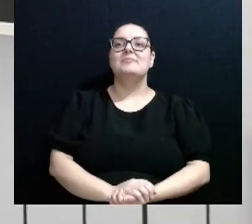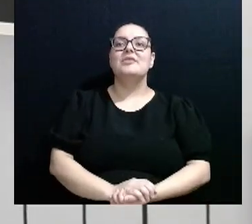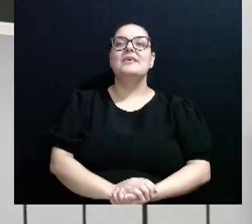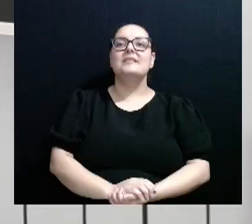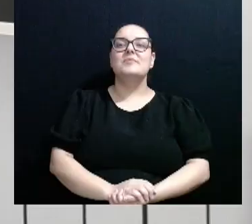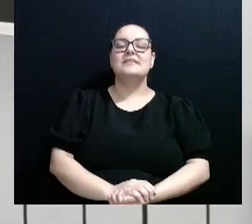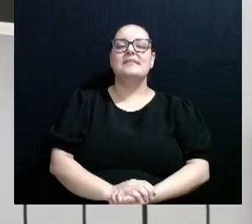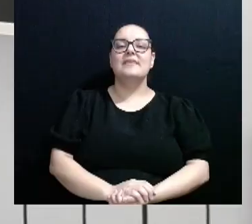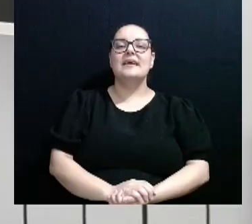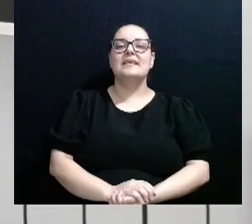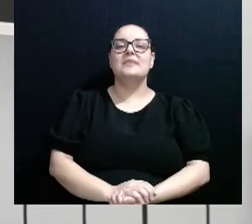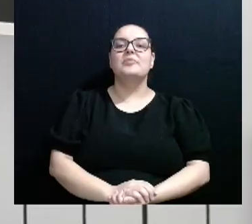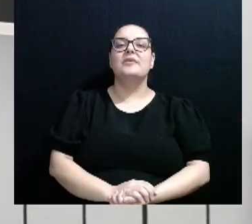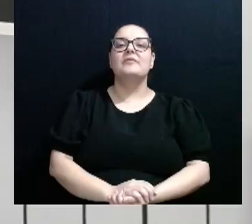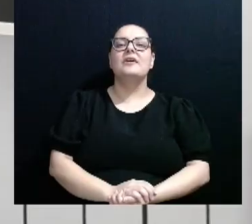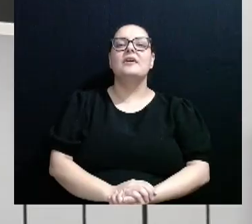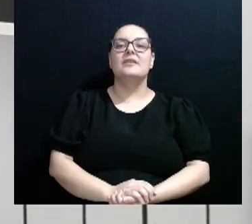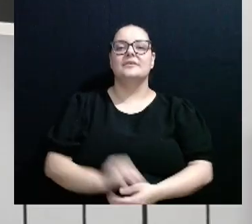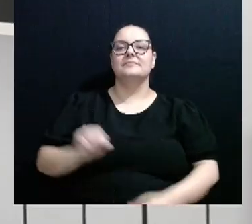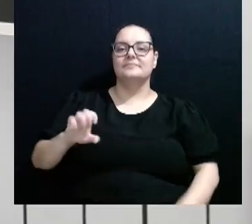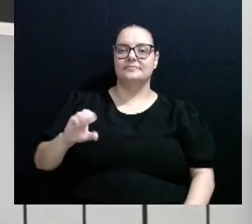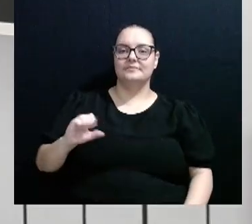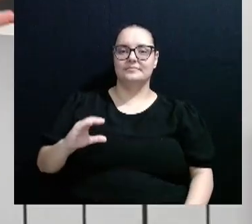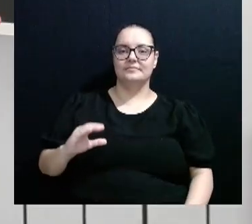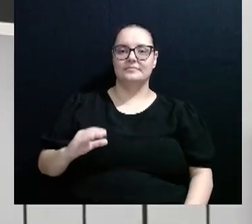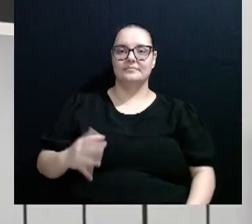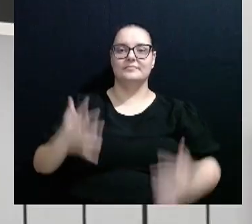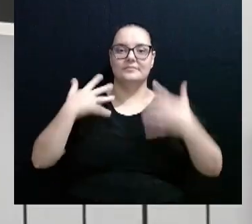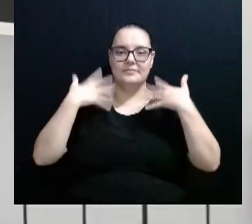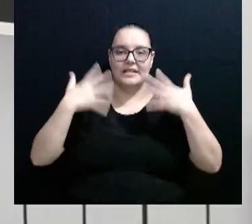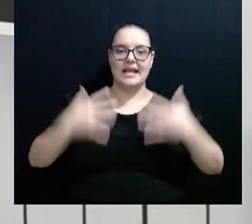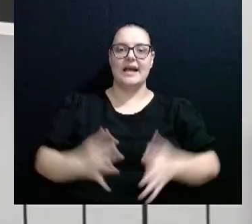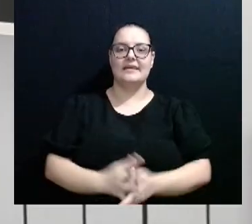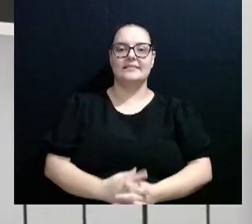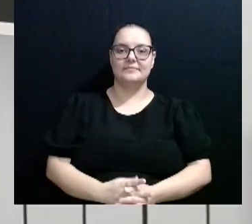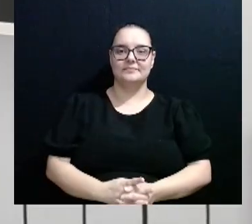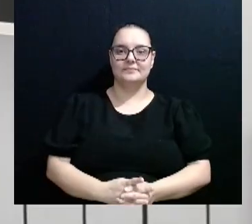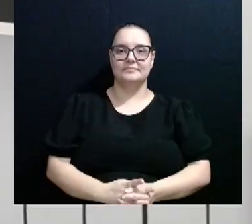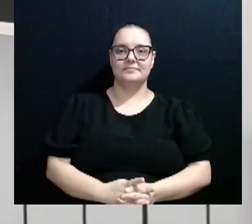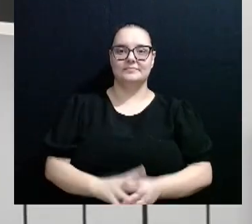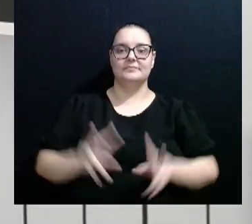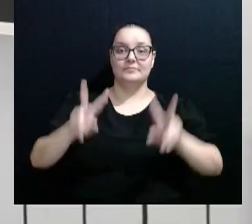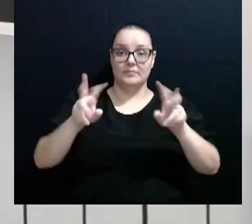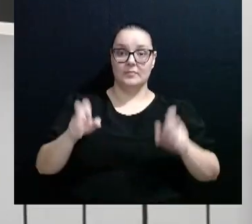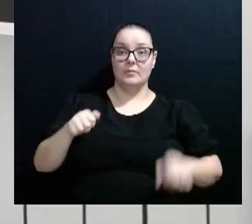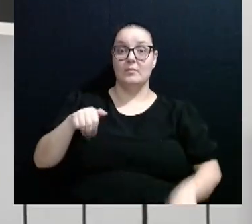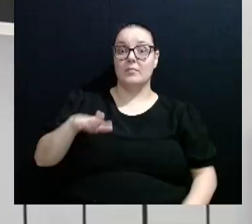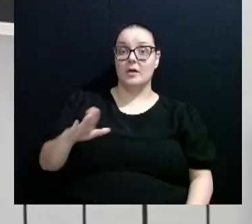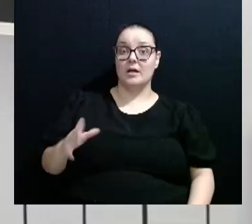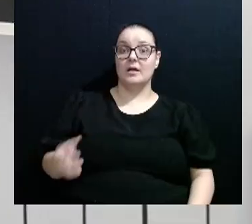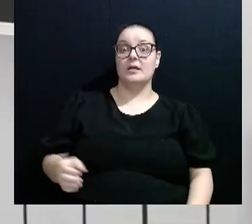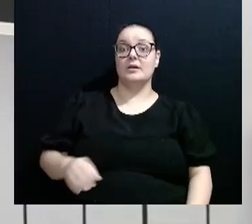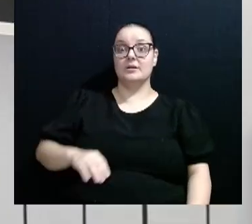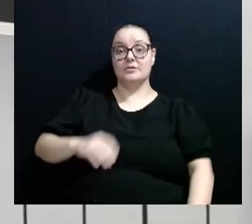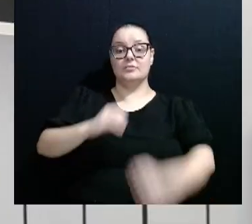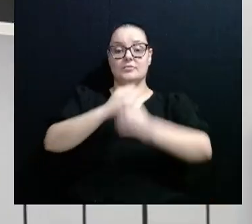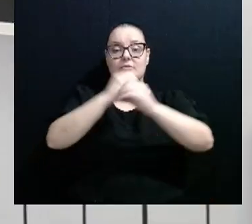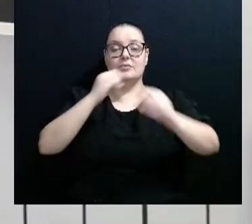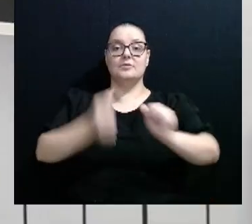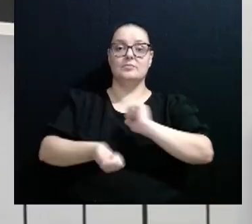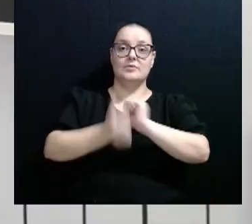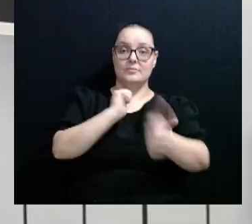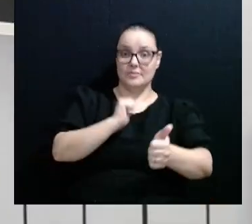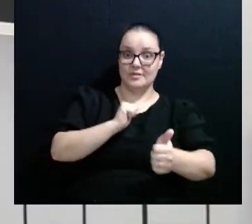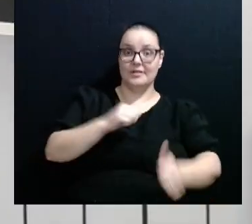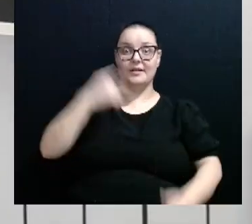do Sesc Verão, que acontece aqui em Campinas, tem o tema Caleidoscópio Esportivo. E a Mina Abreu está no